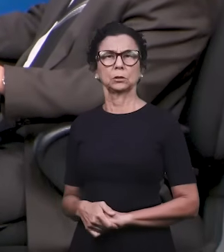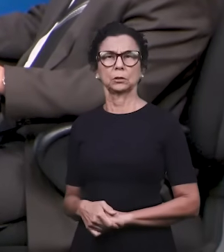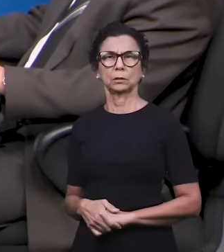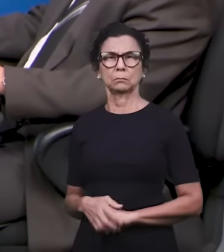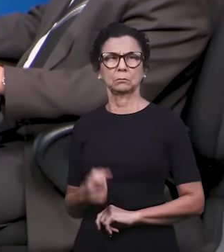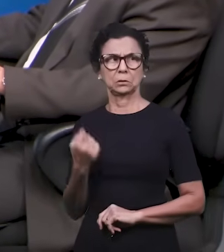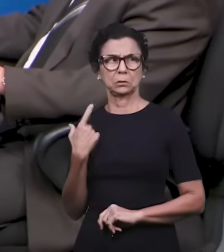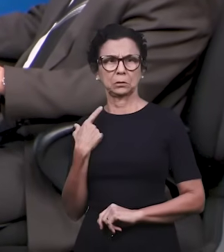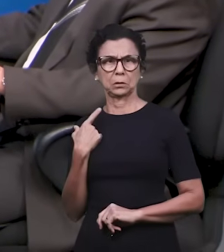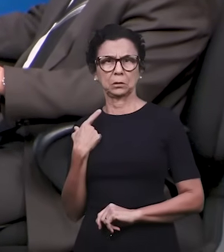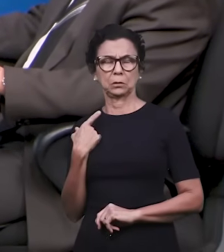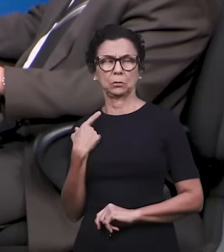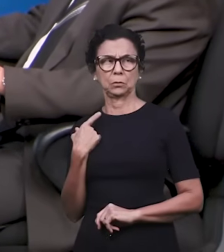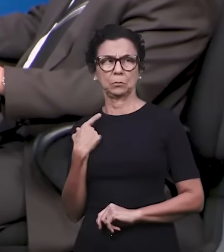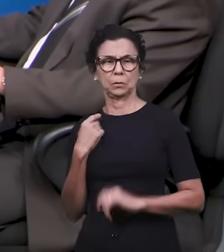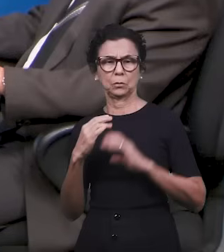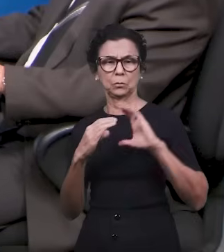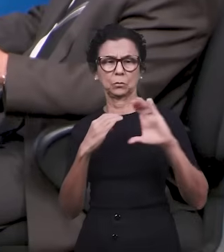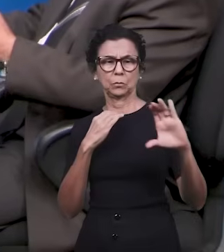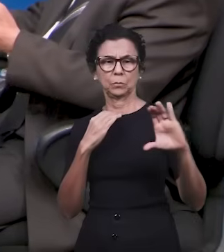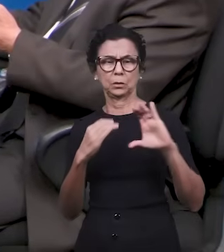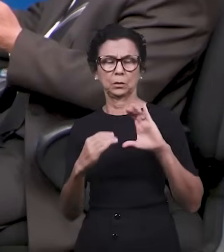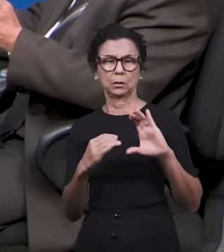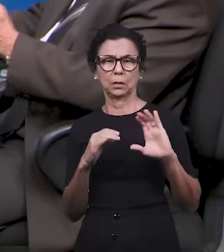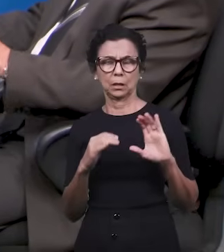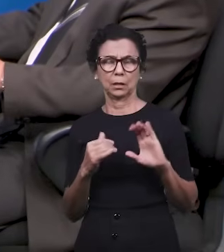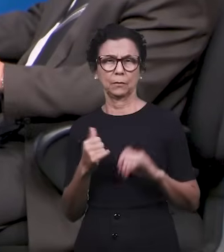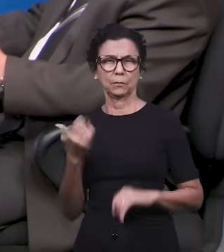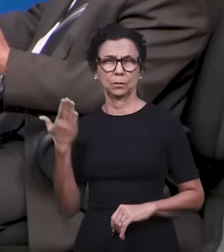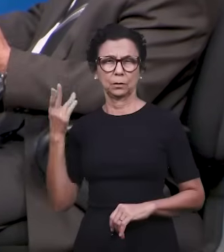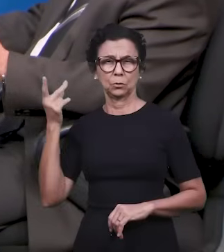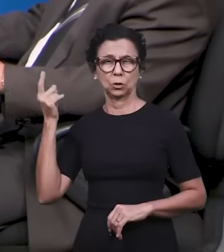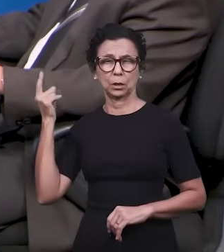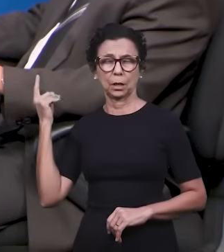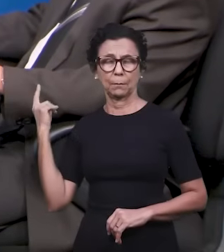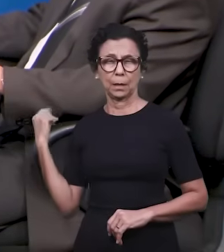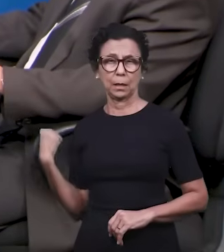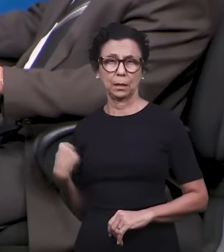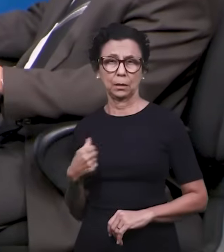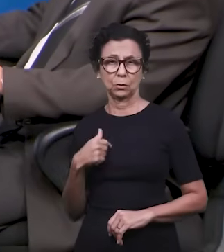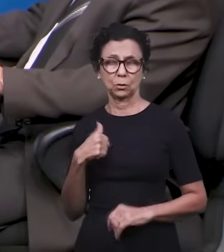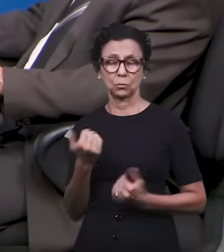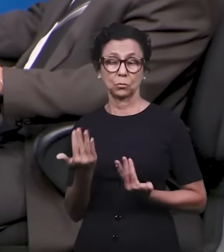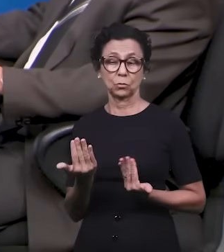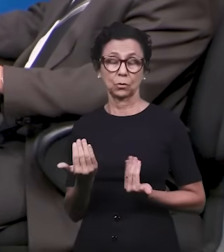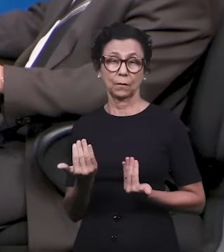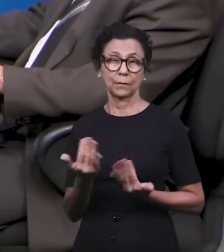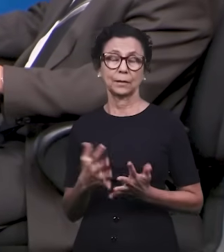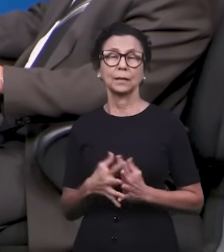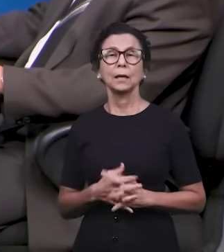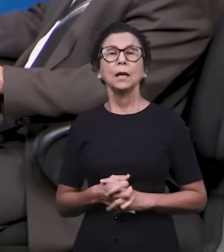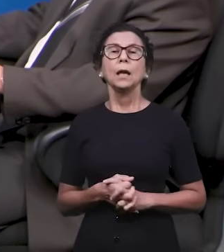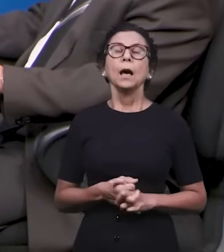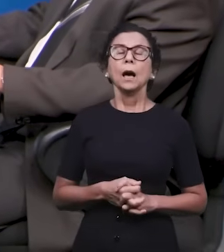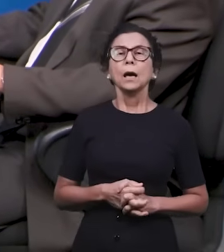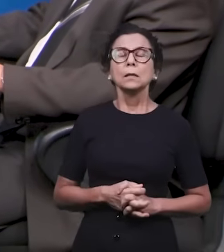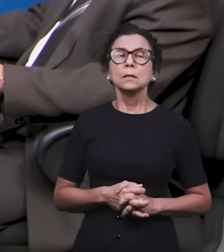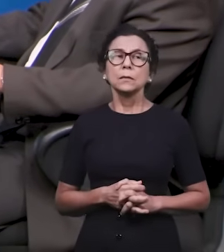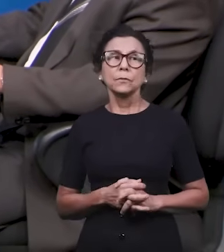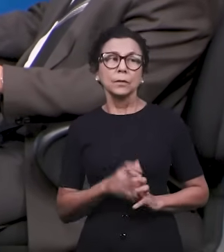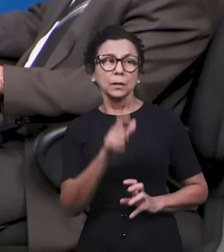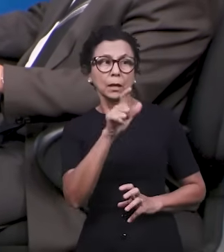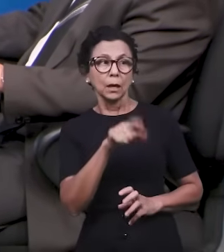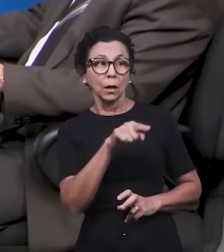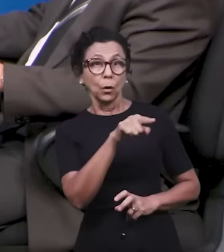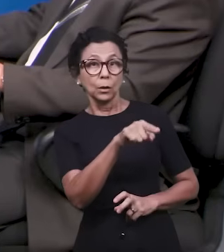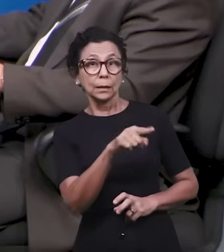bem num tempo em que eu era ainda bem jovem, né? E a gente olhava para o diácono assim, mas na verdade